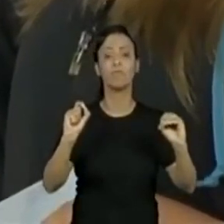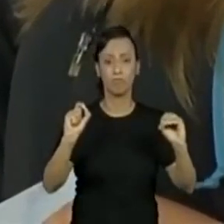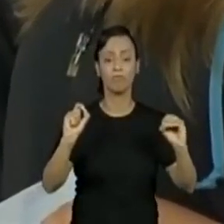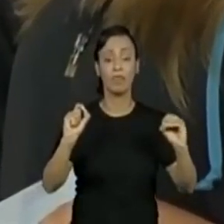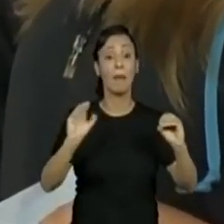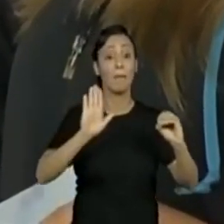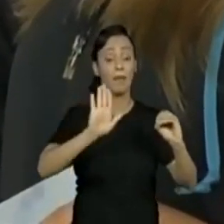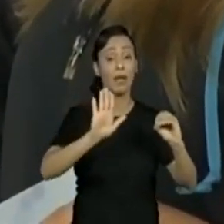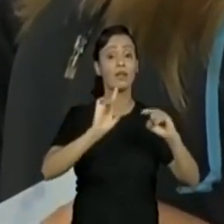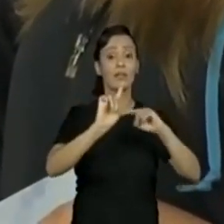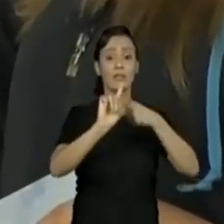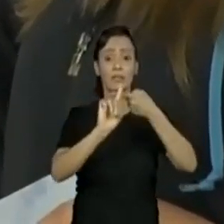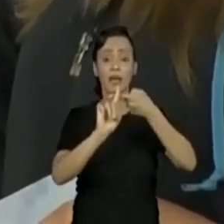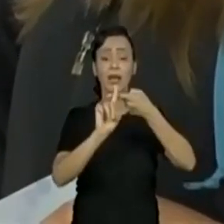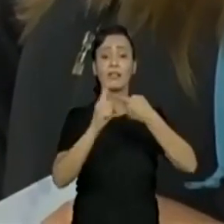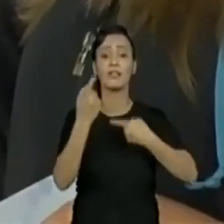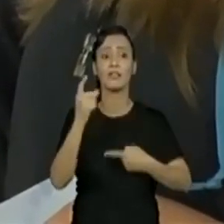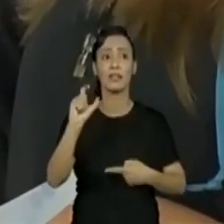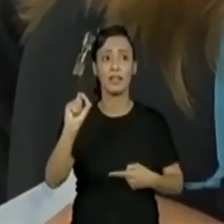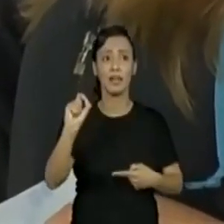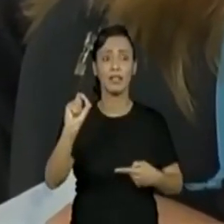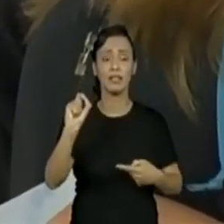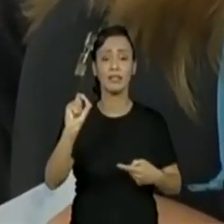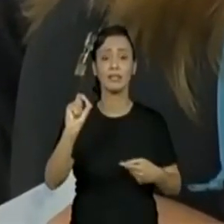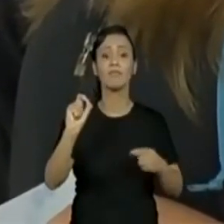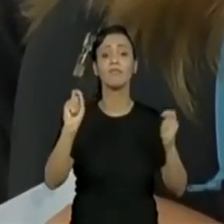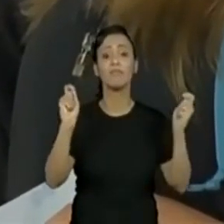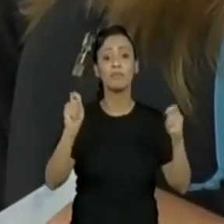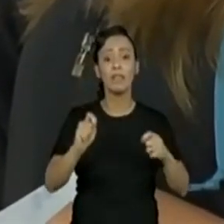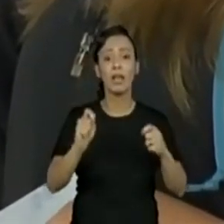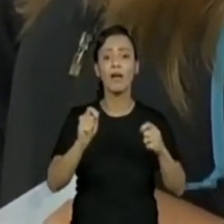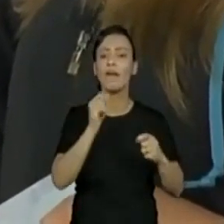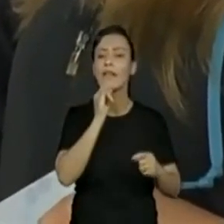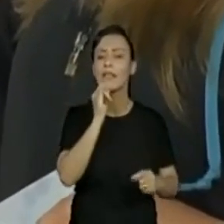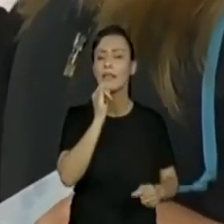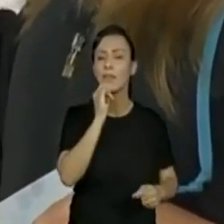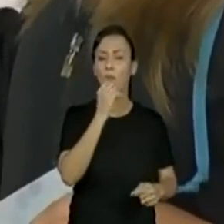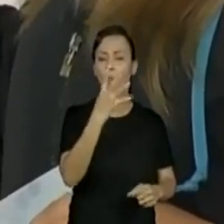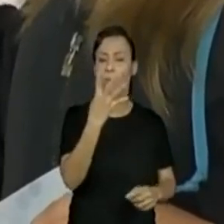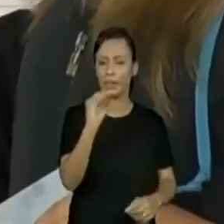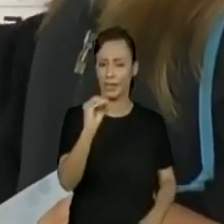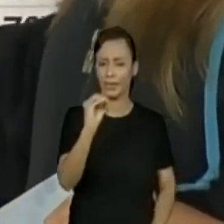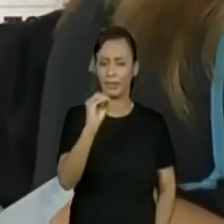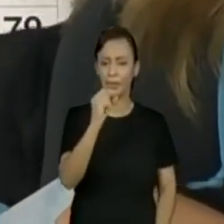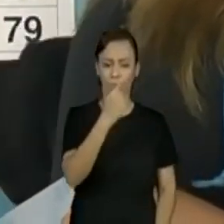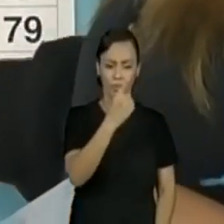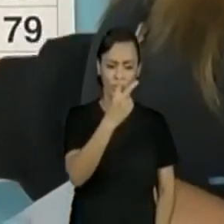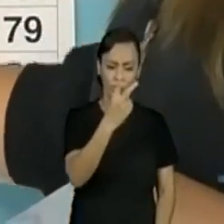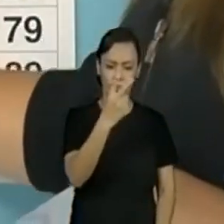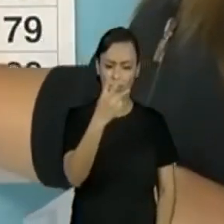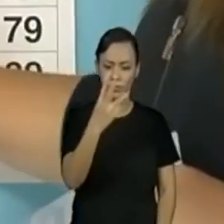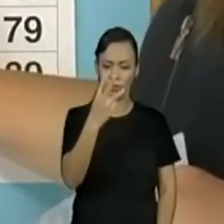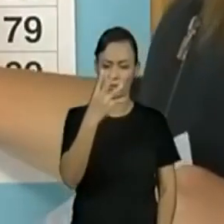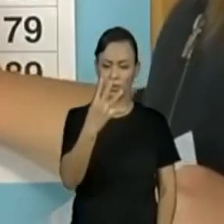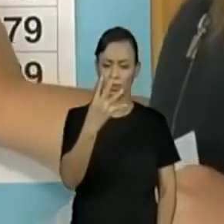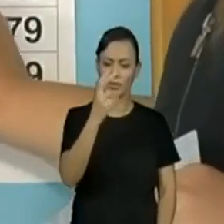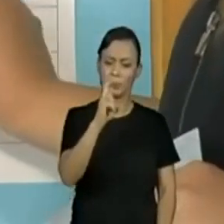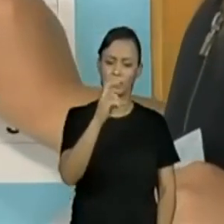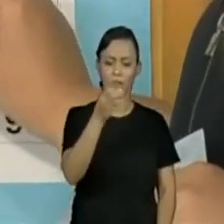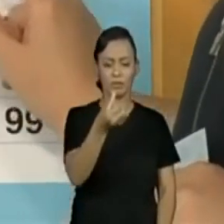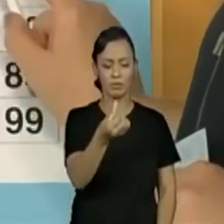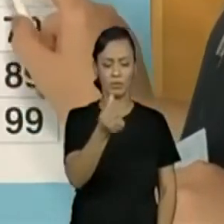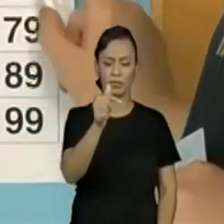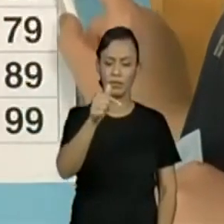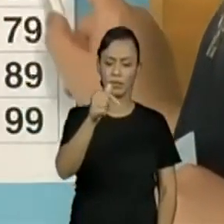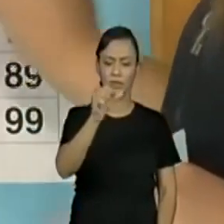contar aqui do 40 para chegar no 50, eu terei 10. Quer ver? Olha, 40. 1, 2, 3, 4, 5,